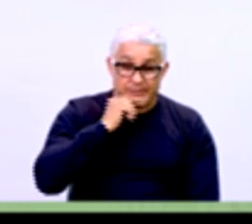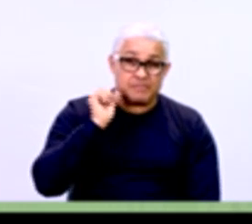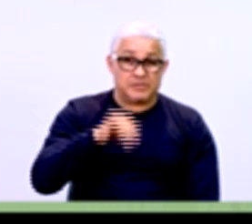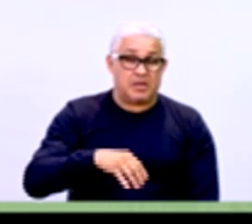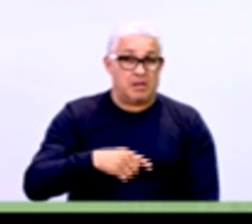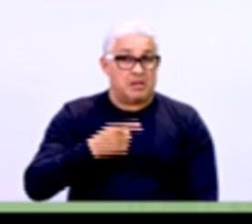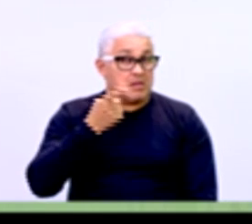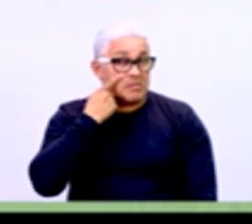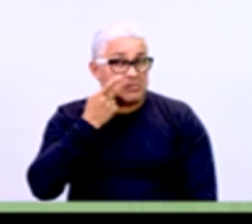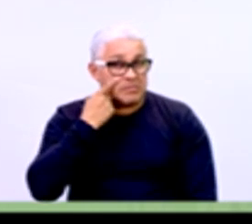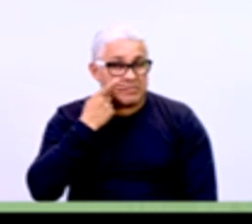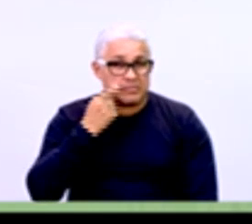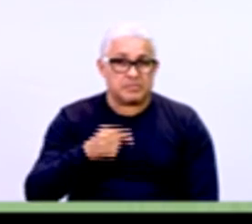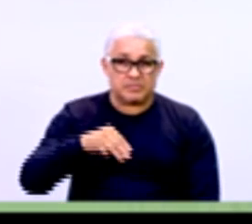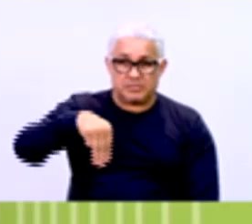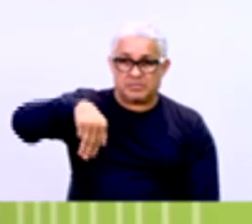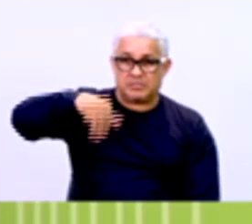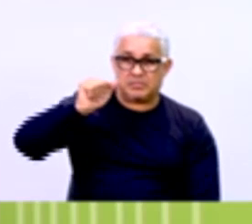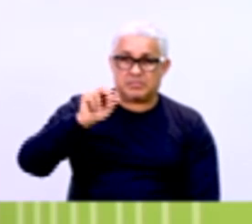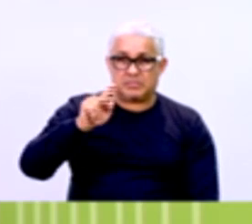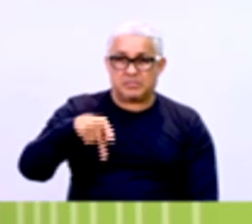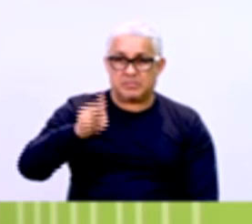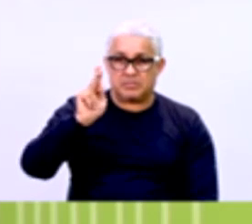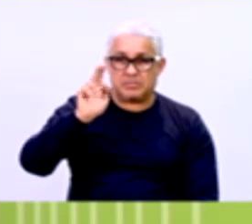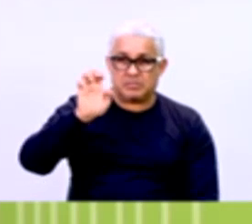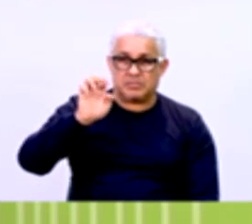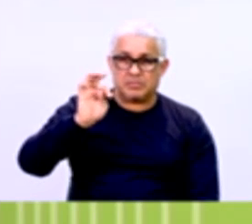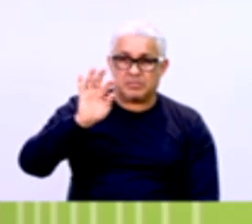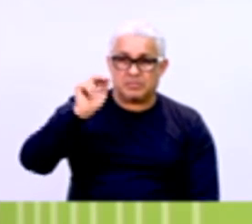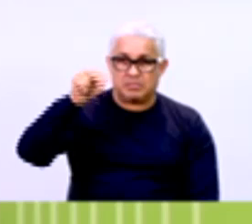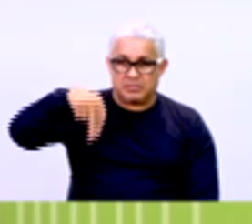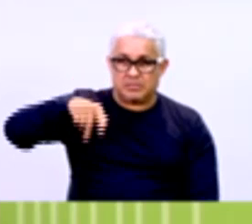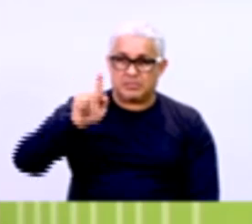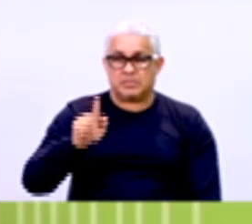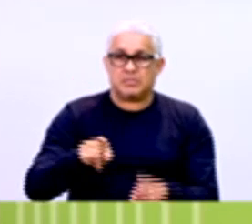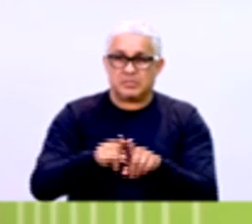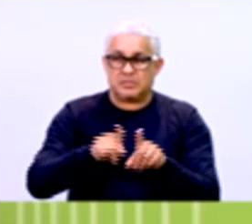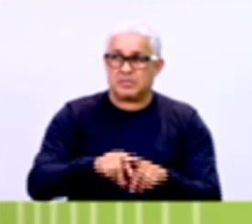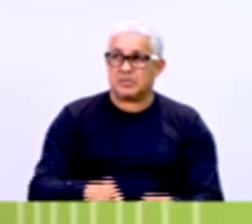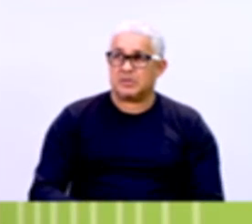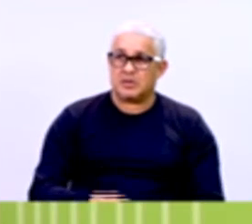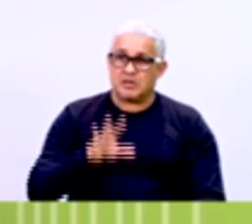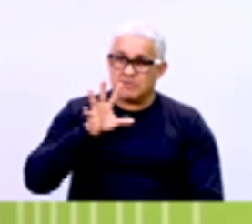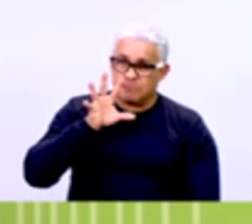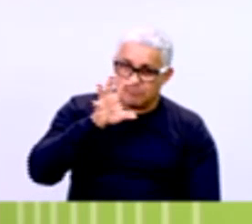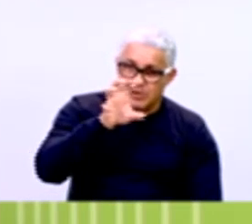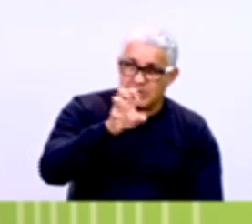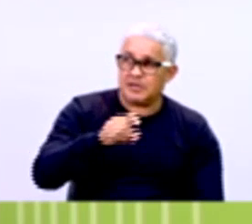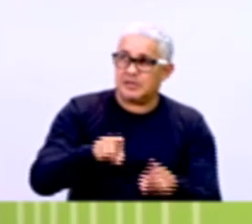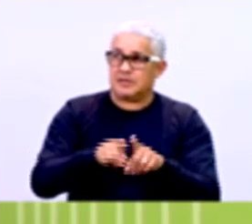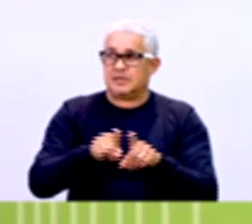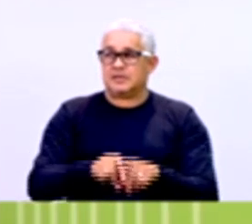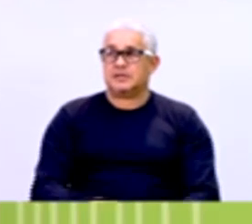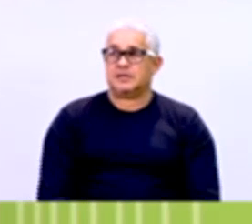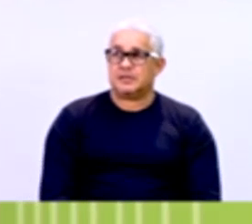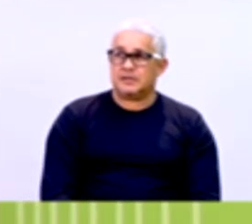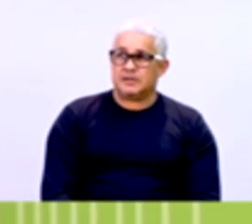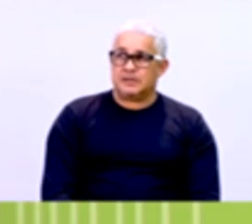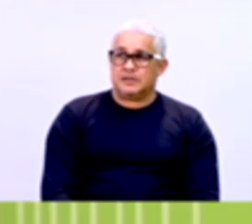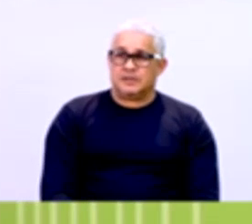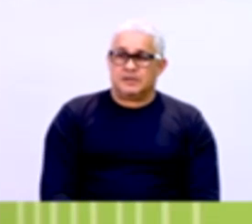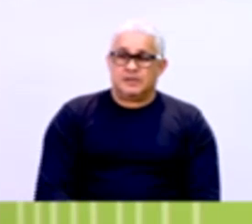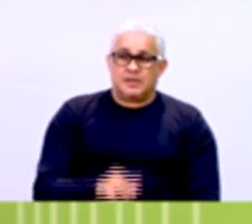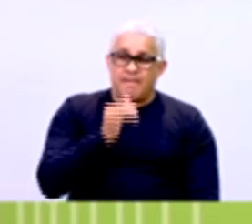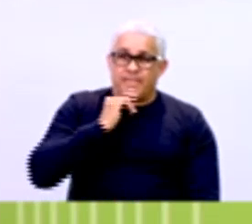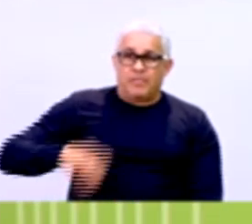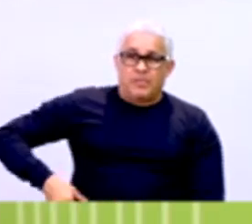vezes, pelo marketing, né, pela pressão no marketing, ou até mesmo pela questão da obsolescência programada, um